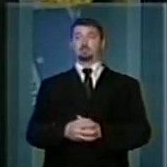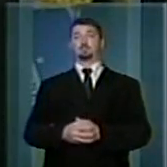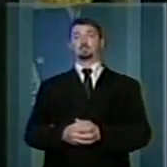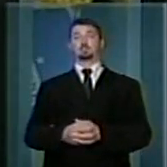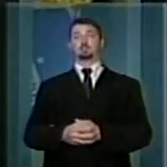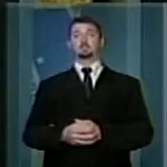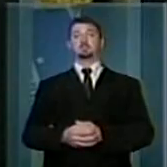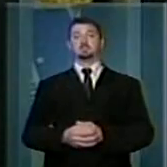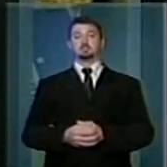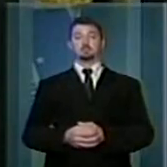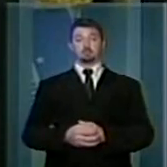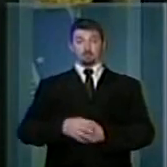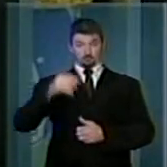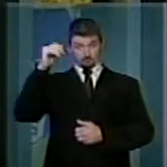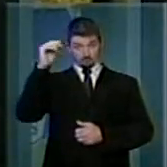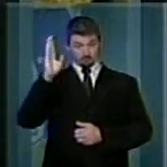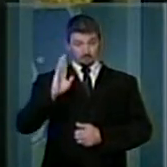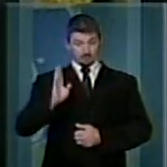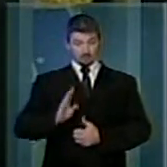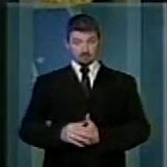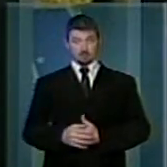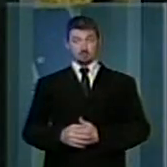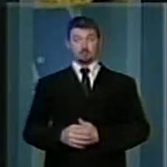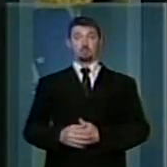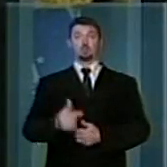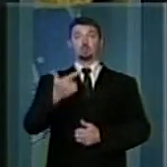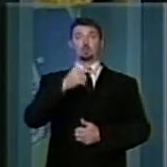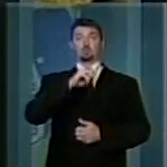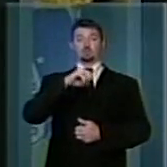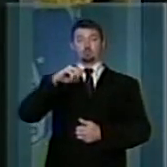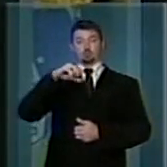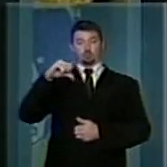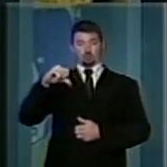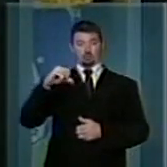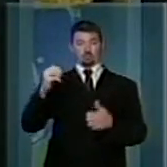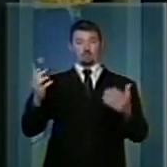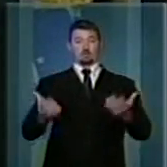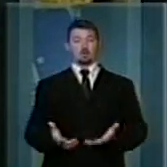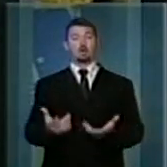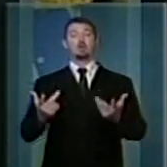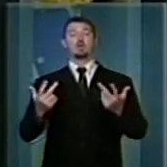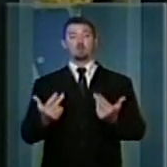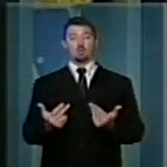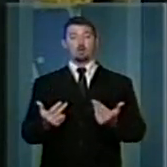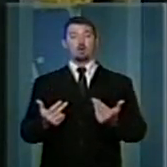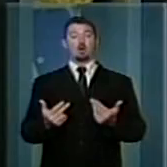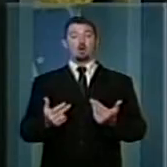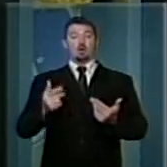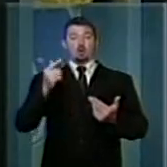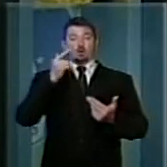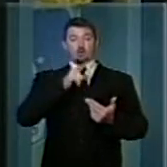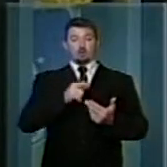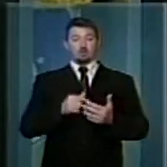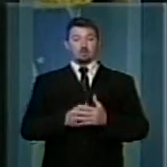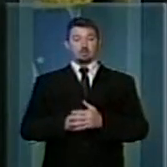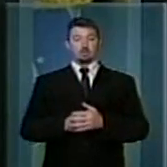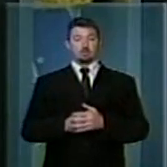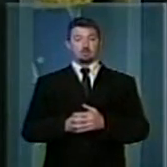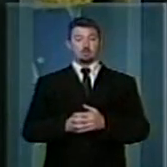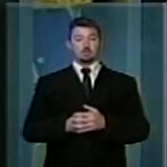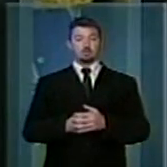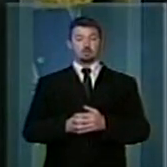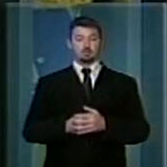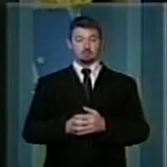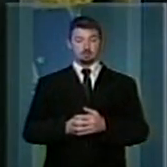Rousseff. E o Brasil, como em 2009, conseguiu sair da crise de 2009